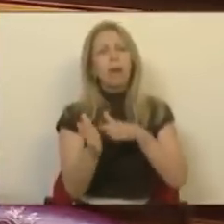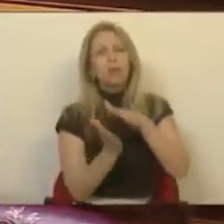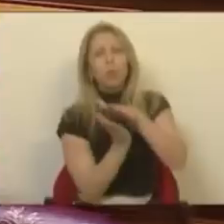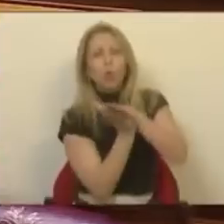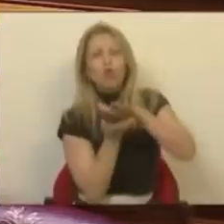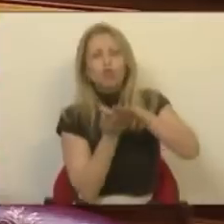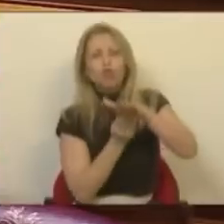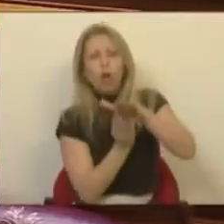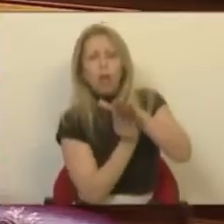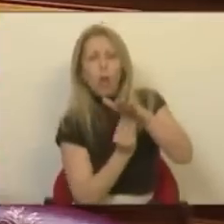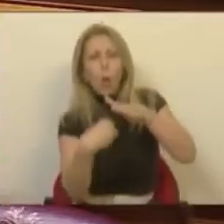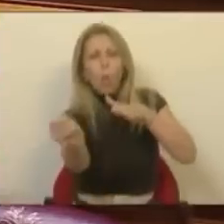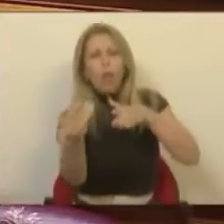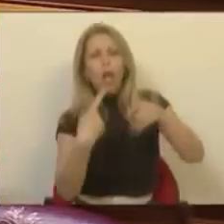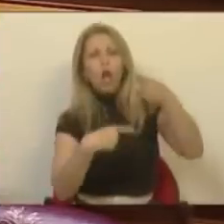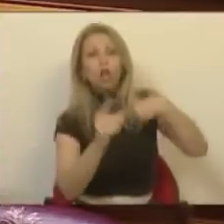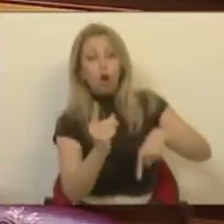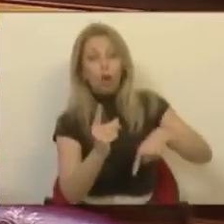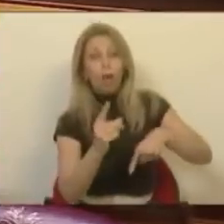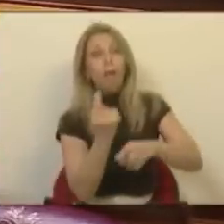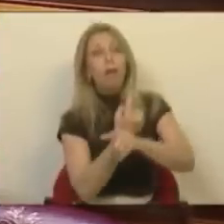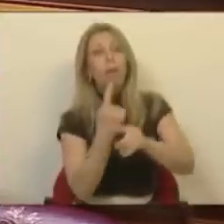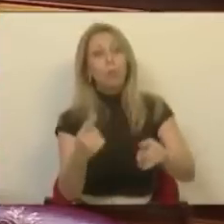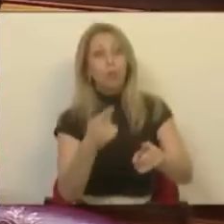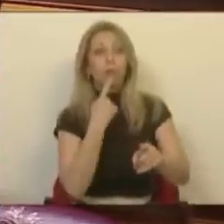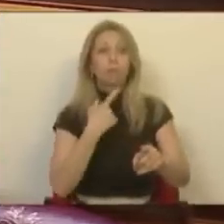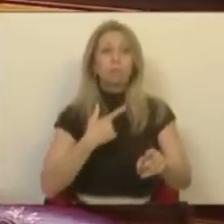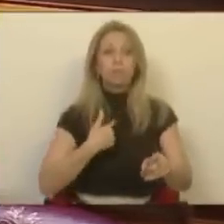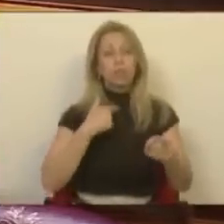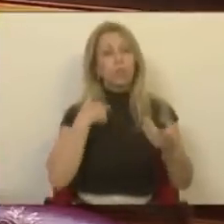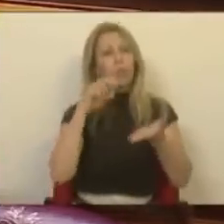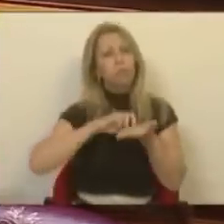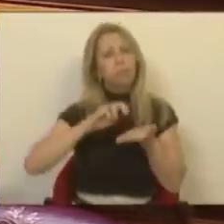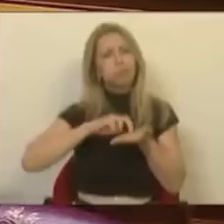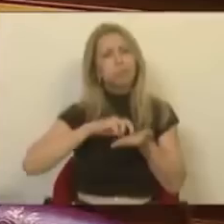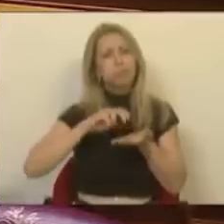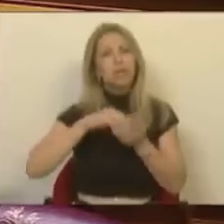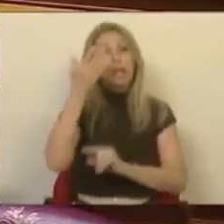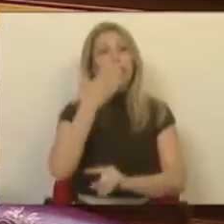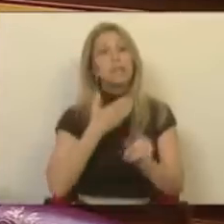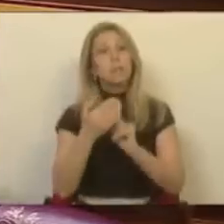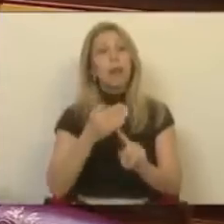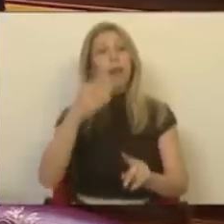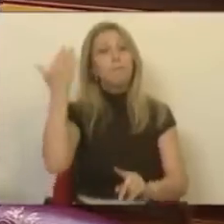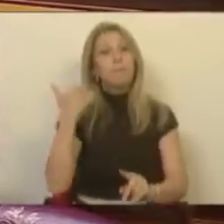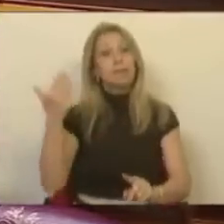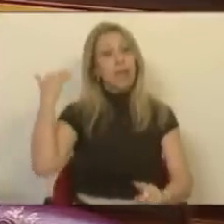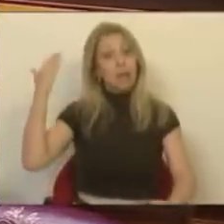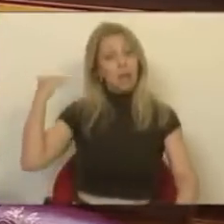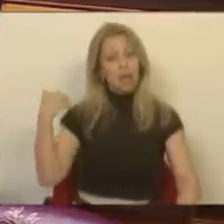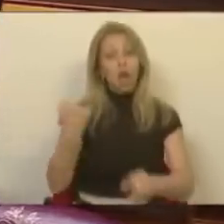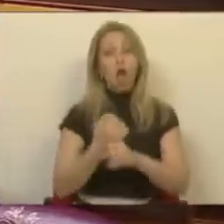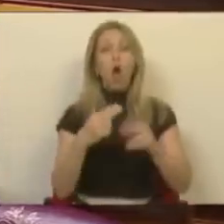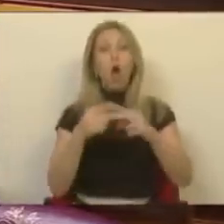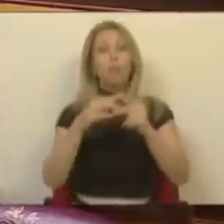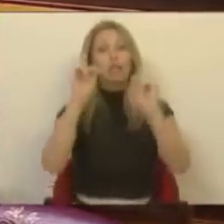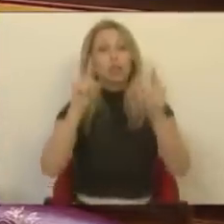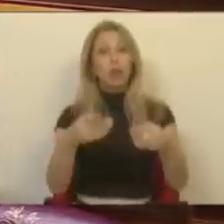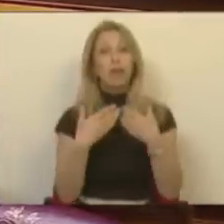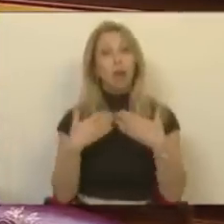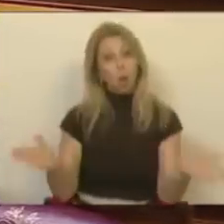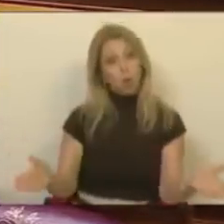pelo país sobre as obras que andou na semana passada a inaugurar precisamente é resultado da execução do programa de